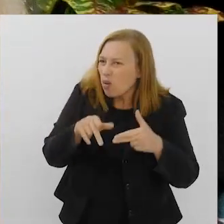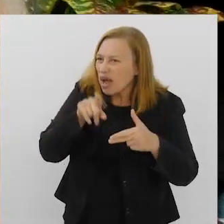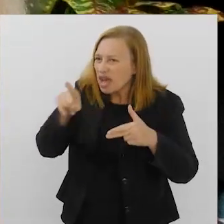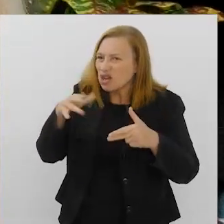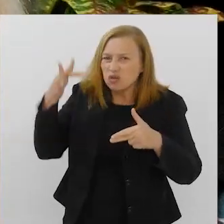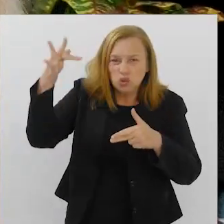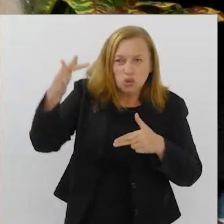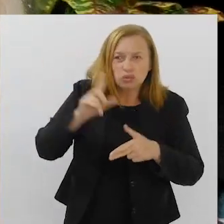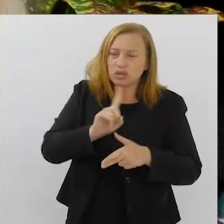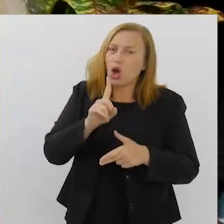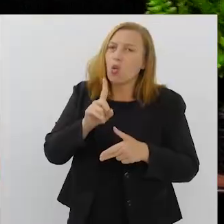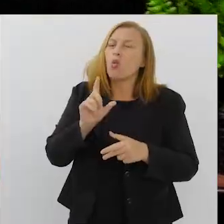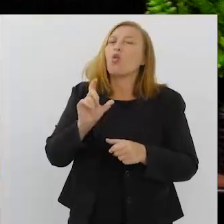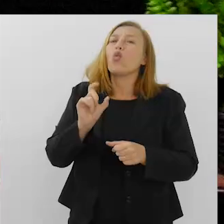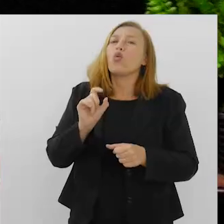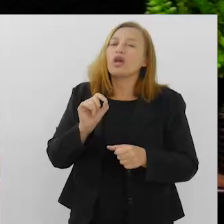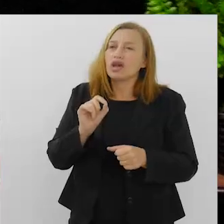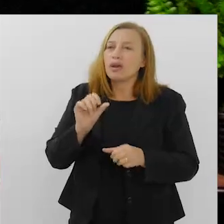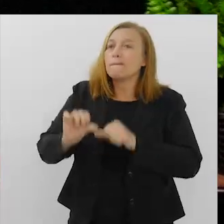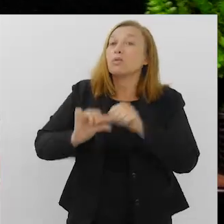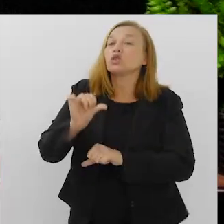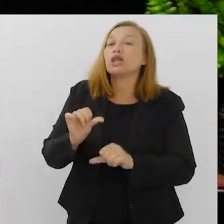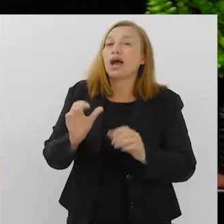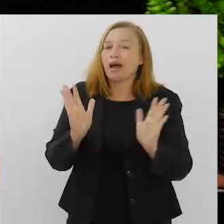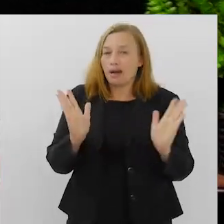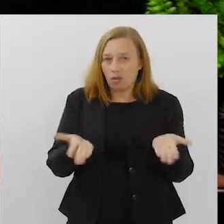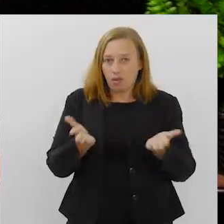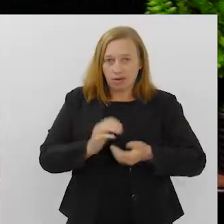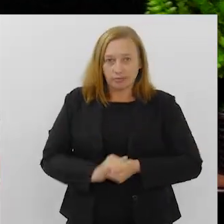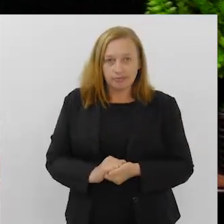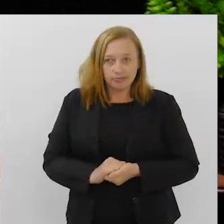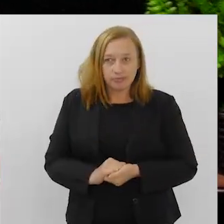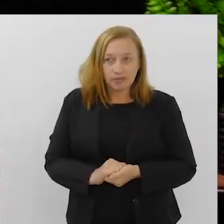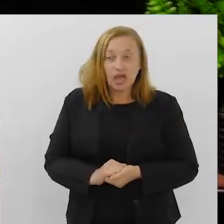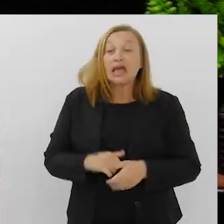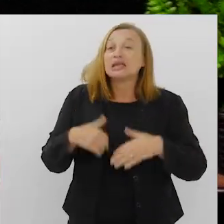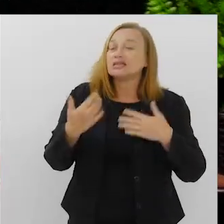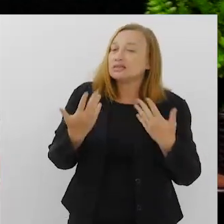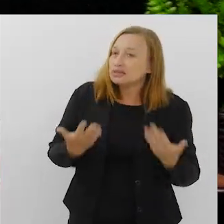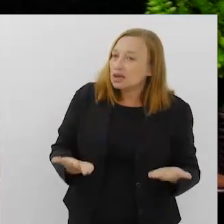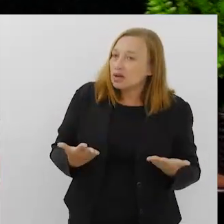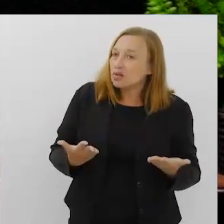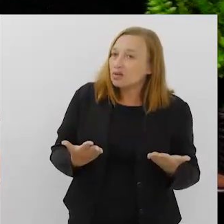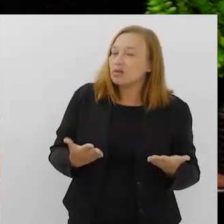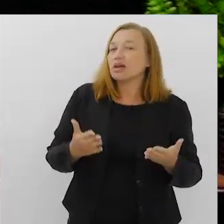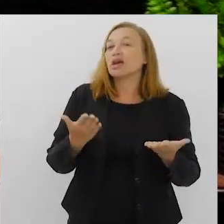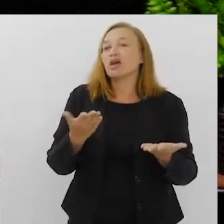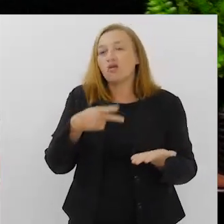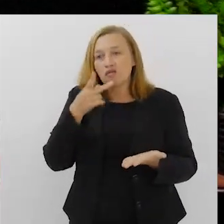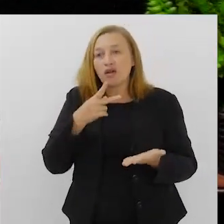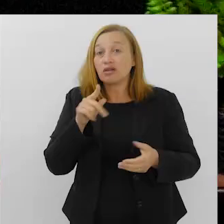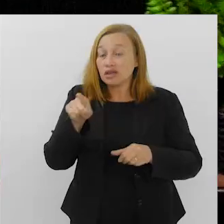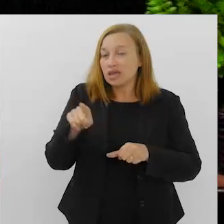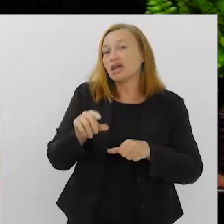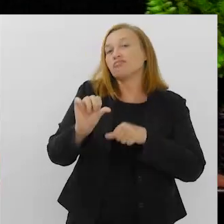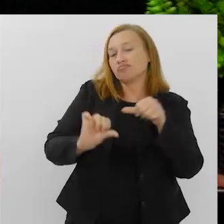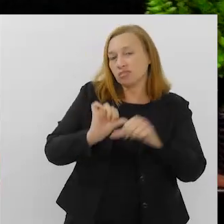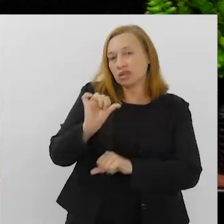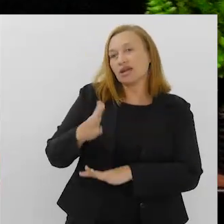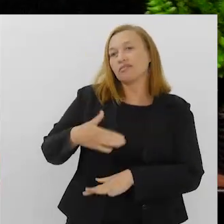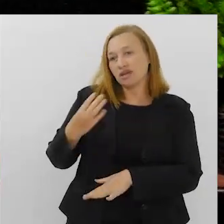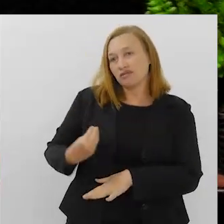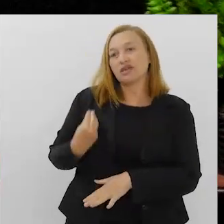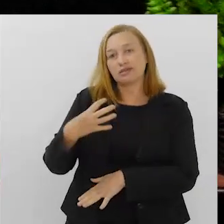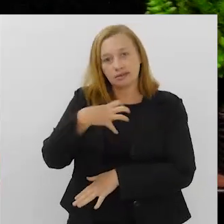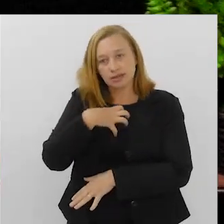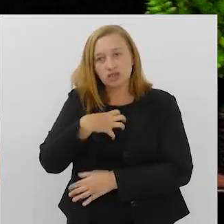dizer a mesma coisa? O que eu posso fazer agora? O que eu posso mudar? Então eu digo que eles mudaram completamente